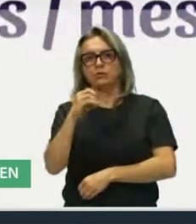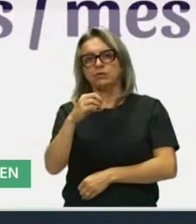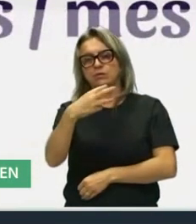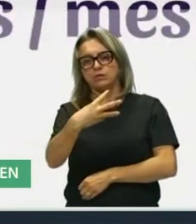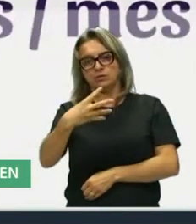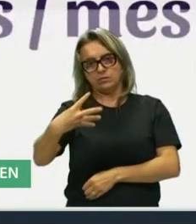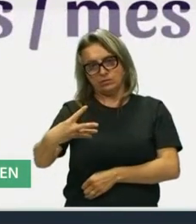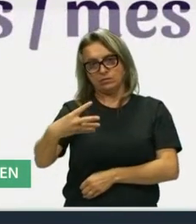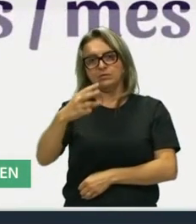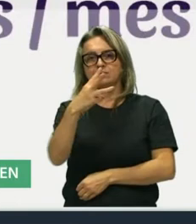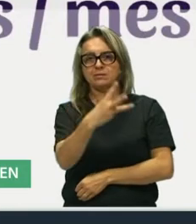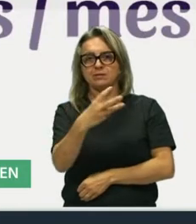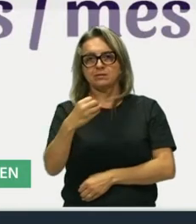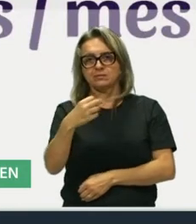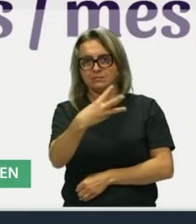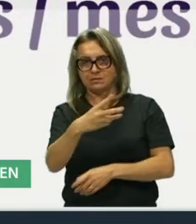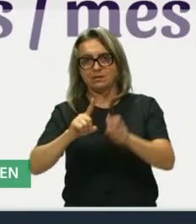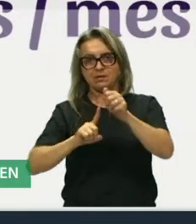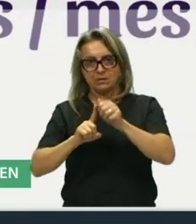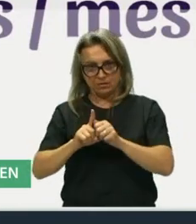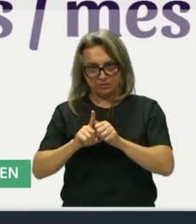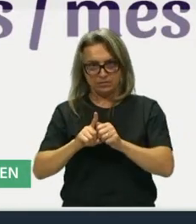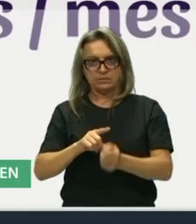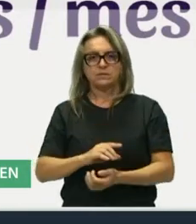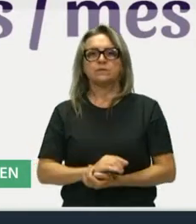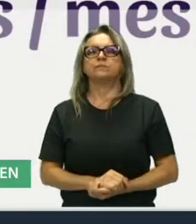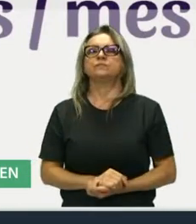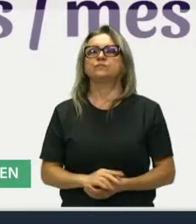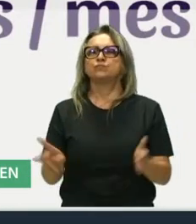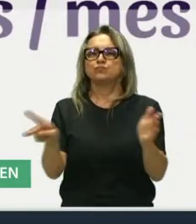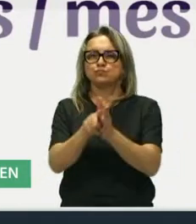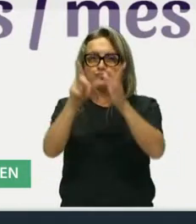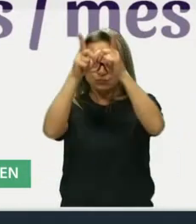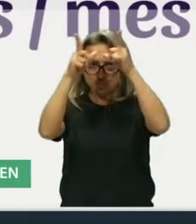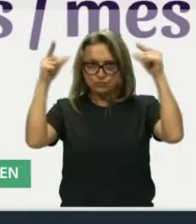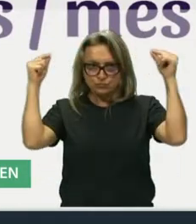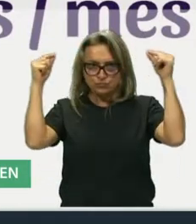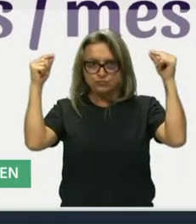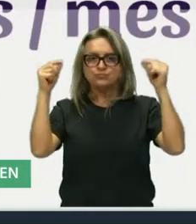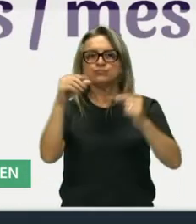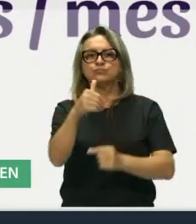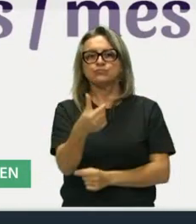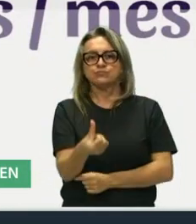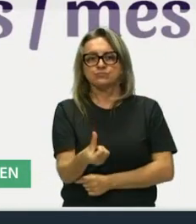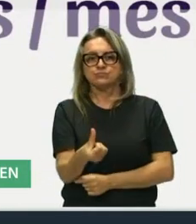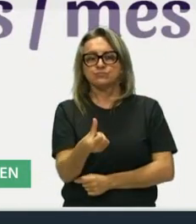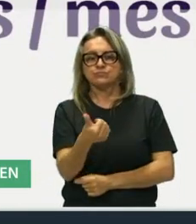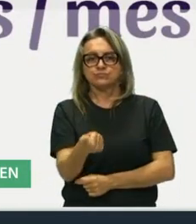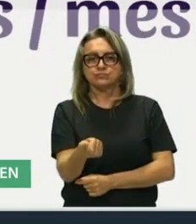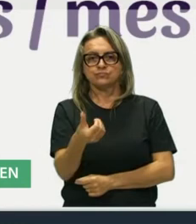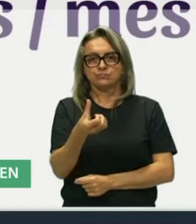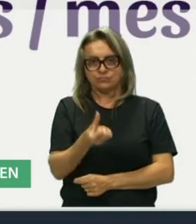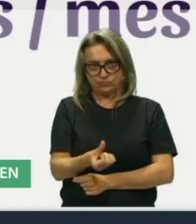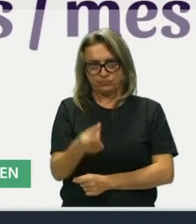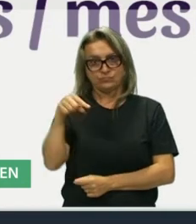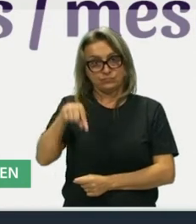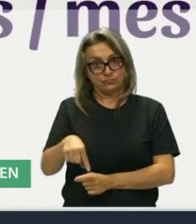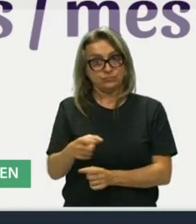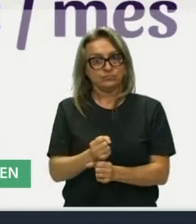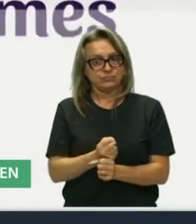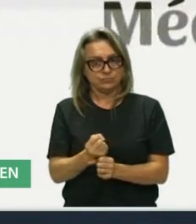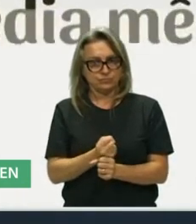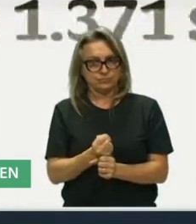303 consultas mês. Consultas de enfermagem, 616 consultas este ano.